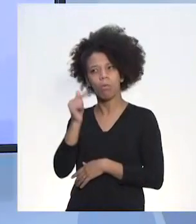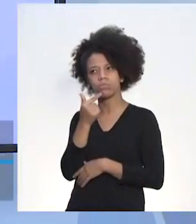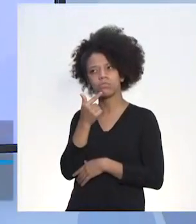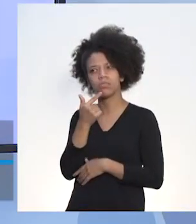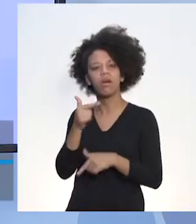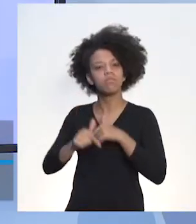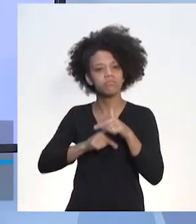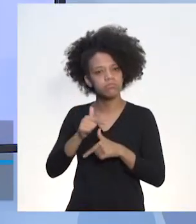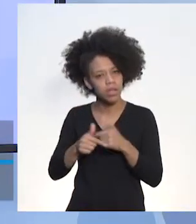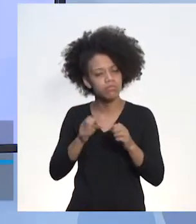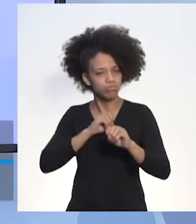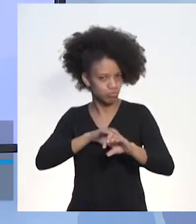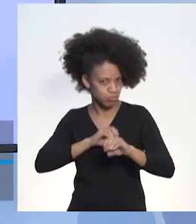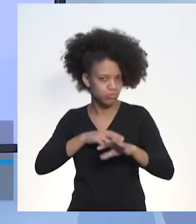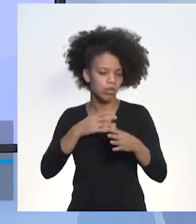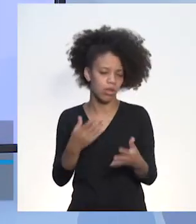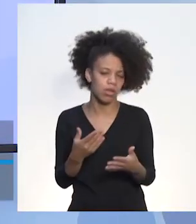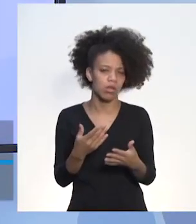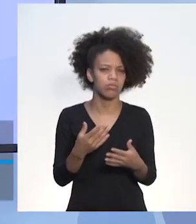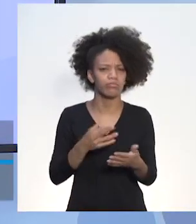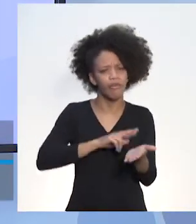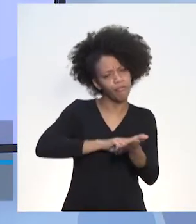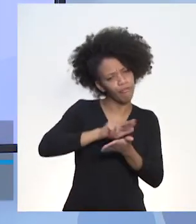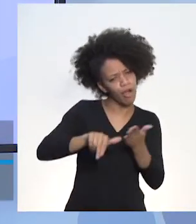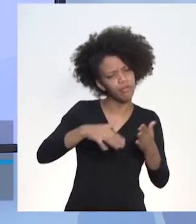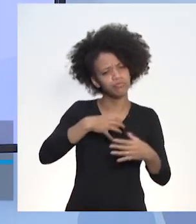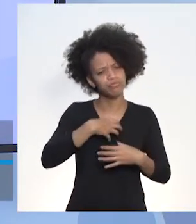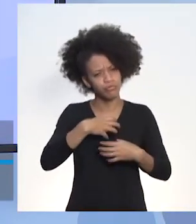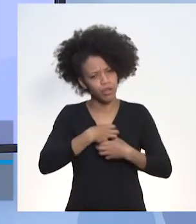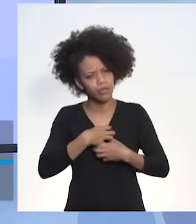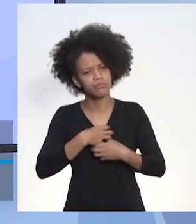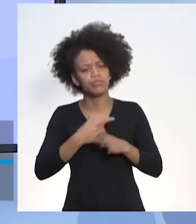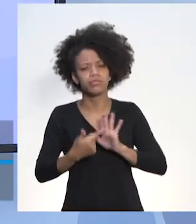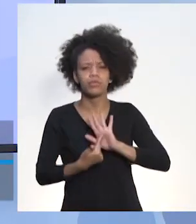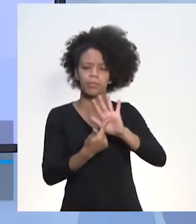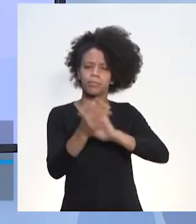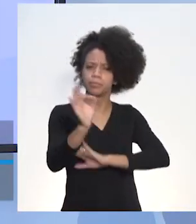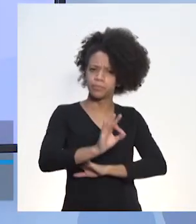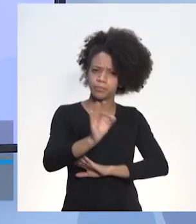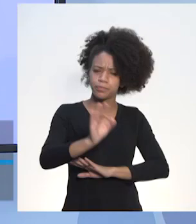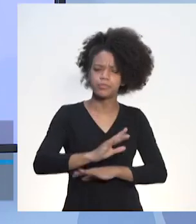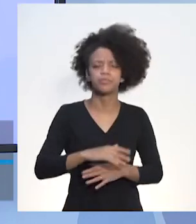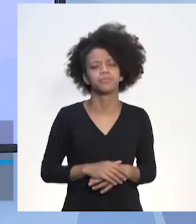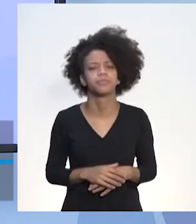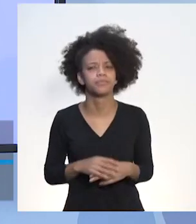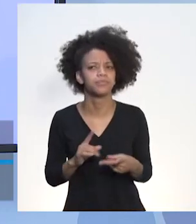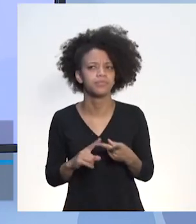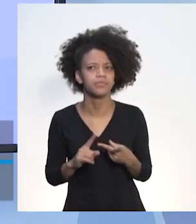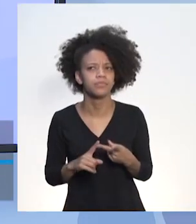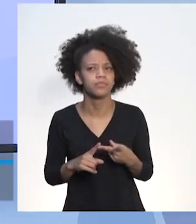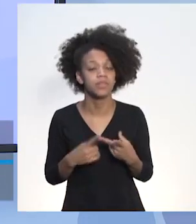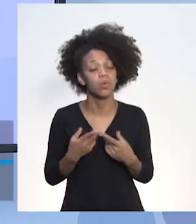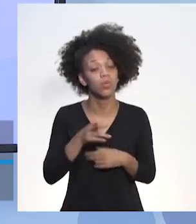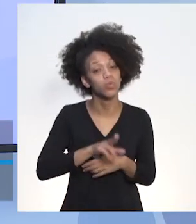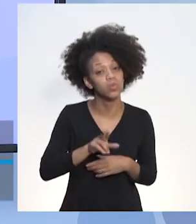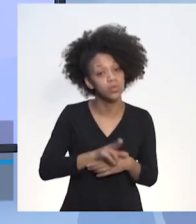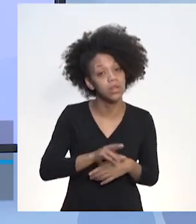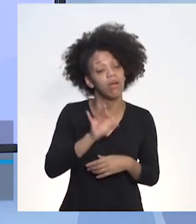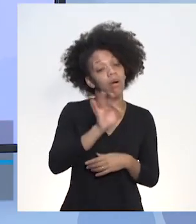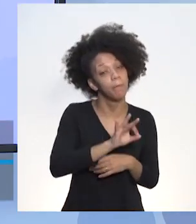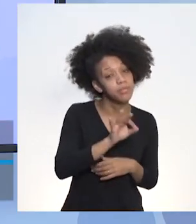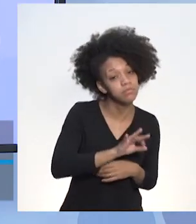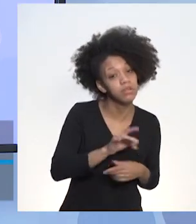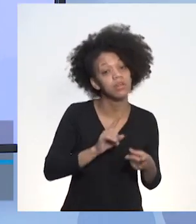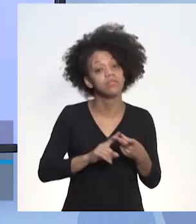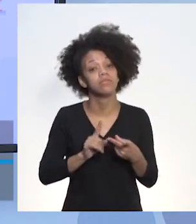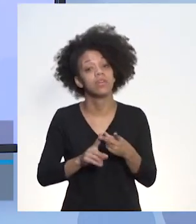as diferentes formas, né, de representação da porcentagem, utilizando a porcentagem,